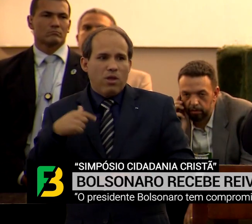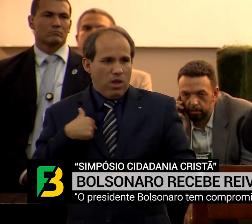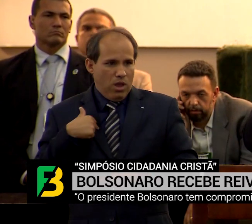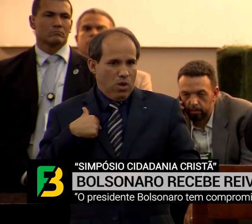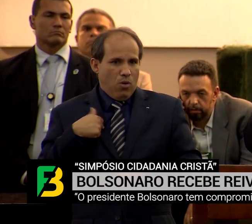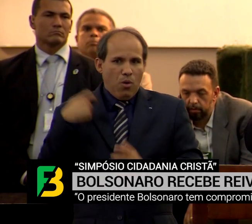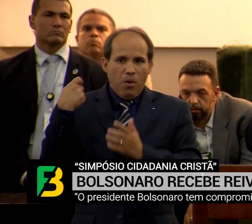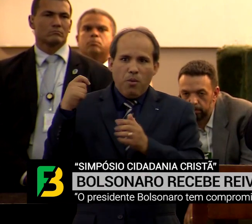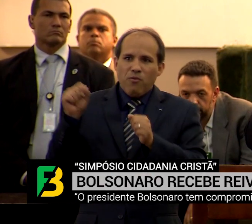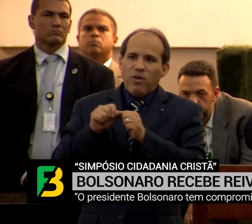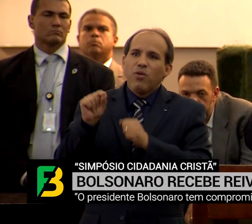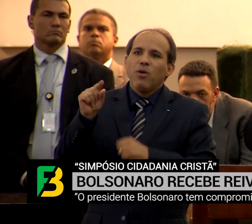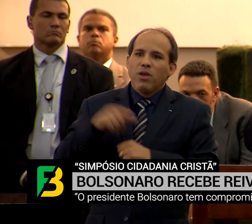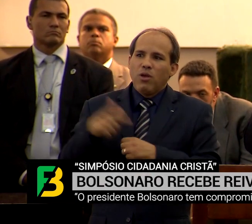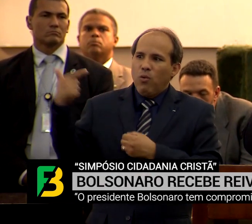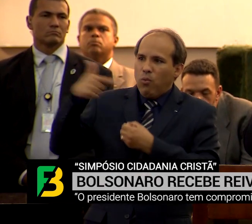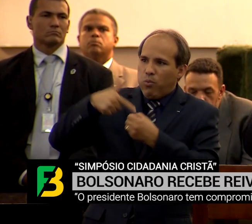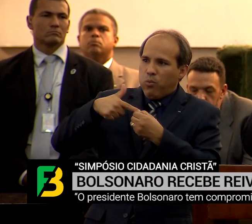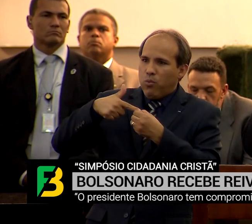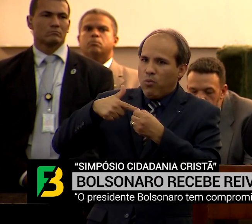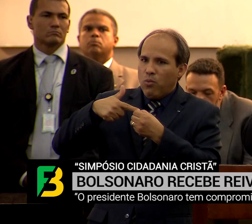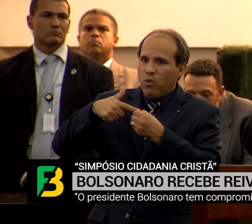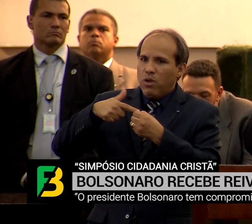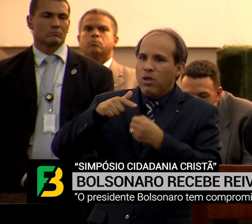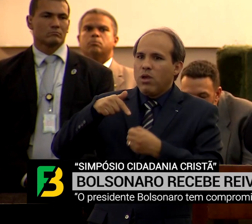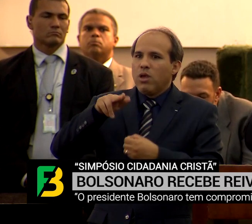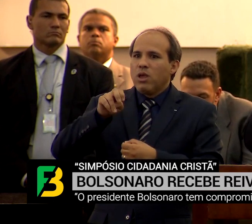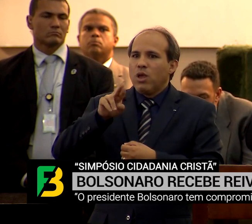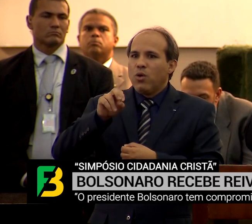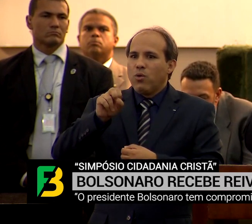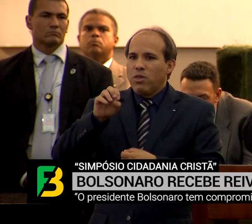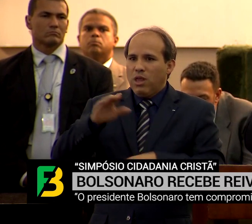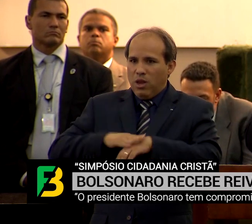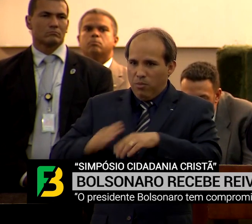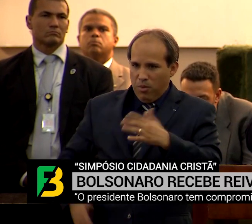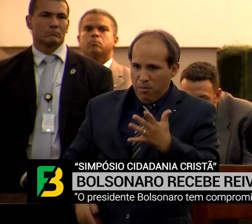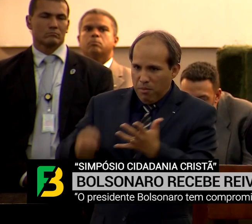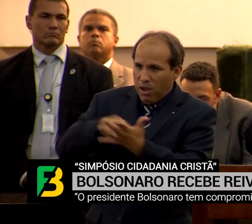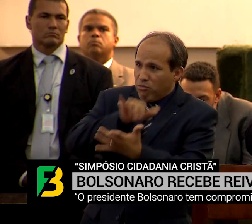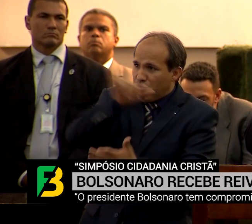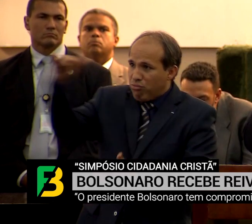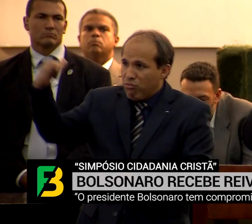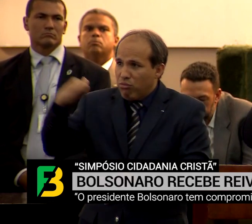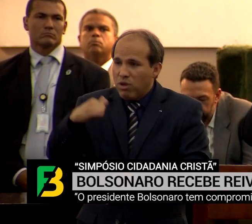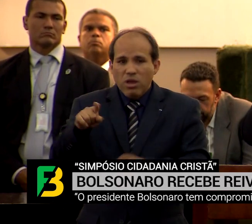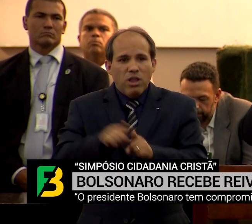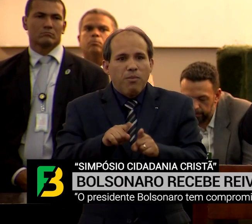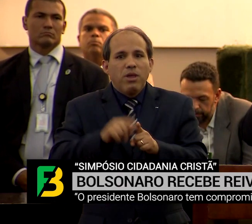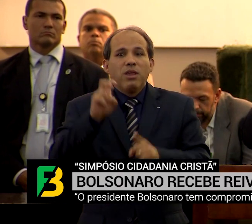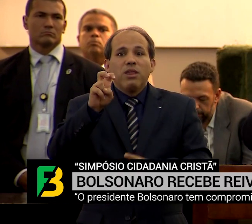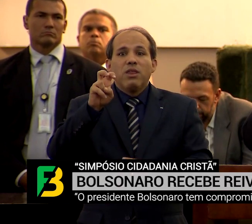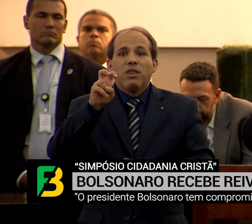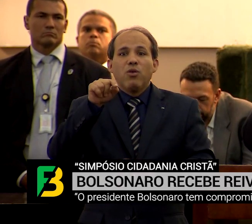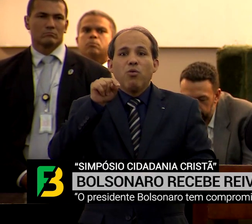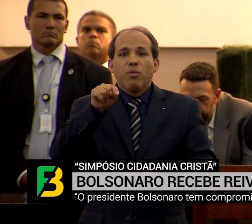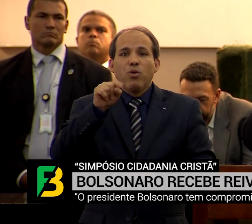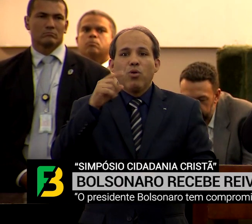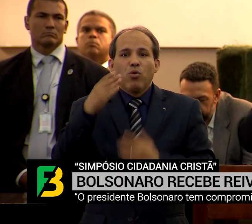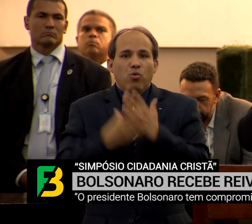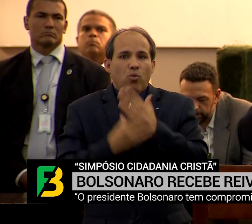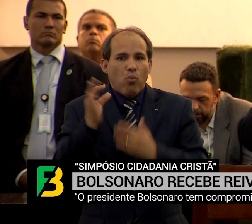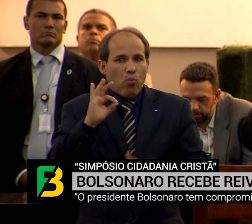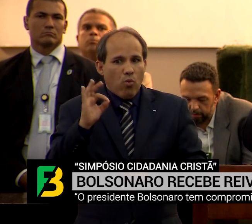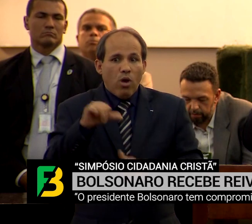botasse querosene no avião com o meu dinheiro no meu bolso. Ou o hotel que eu pernoitei, que não custou 5 mil dólares, não. Como